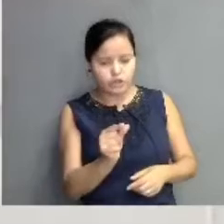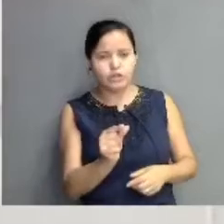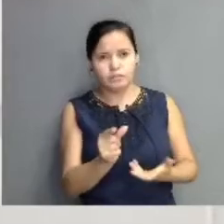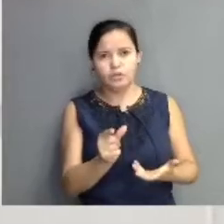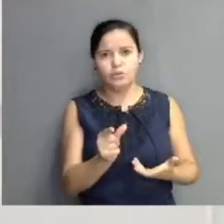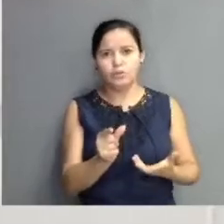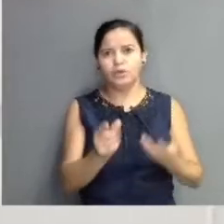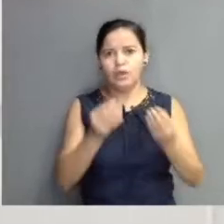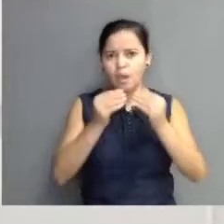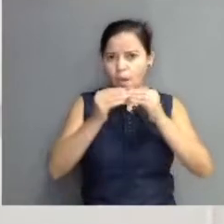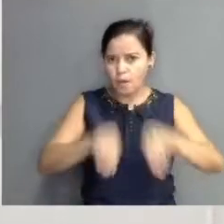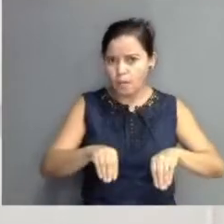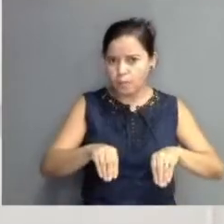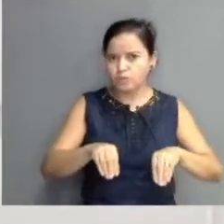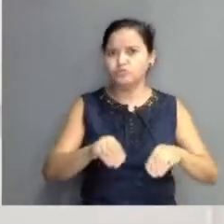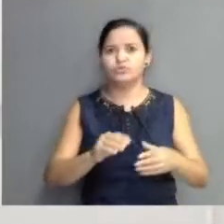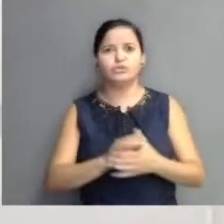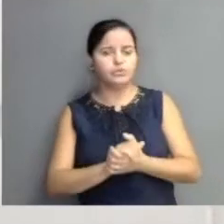e consubstancial